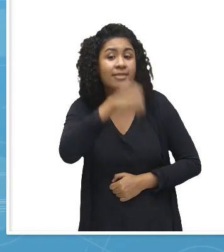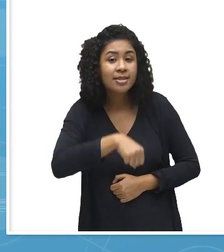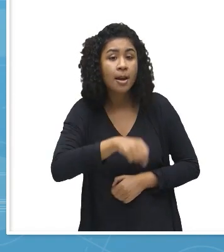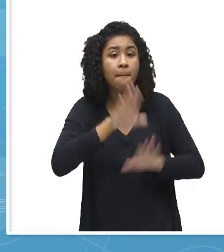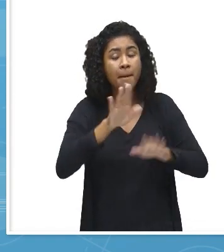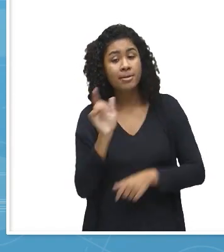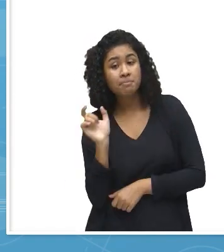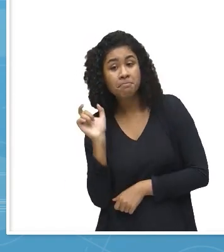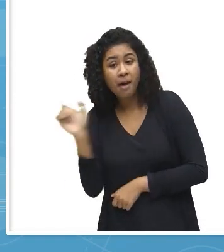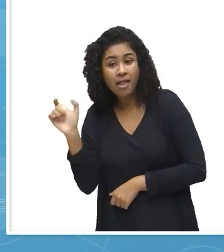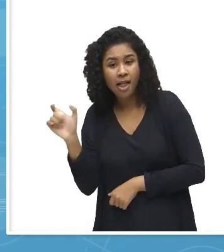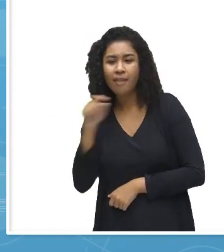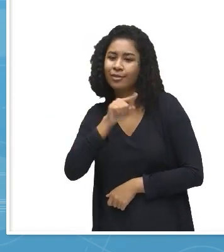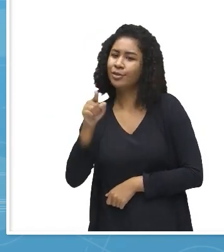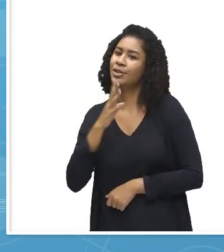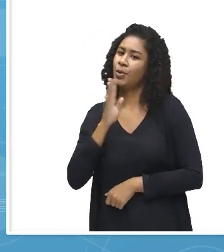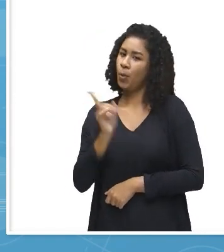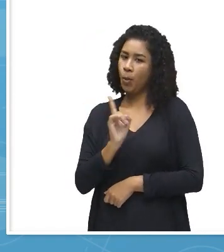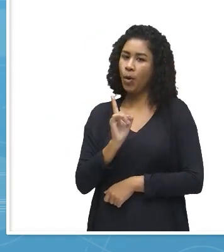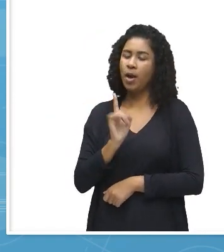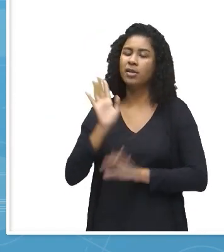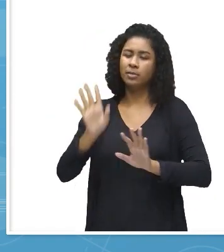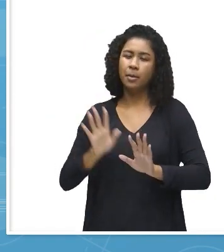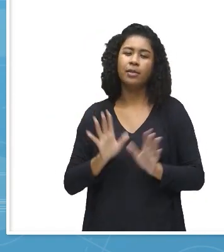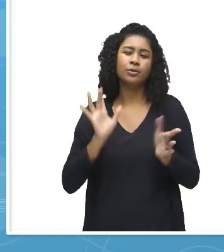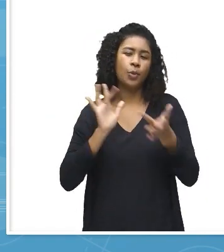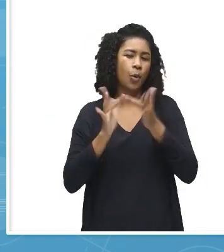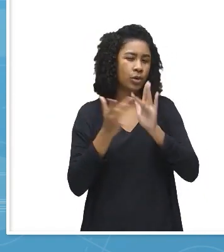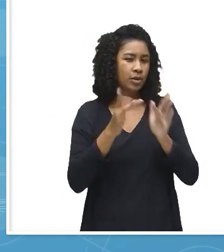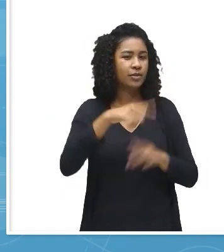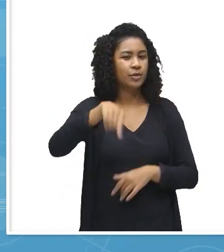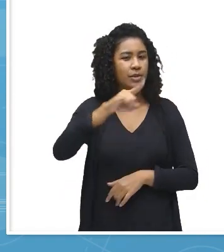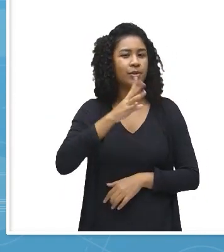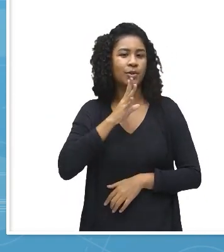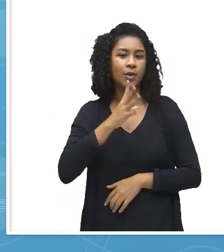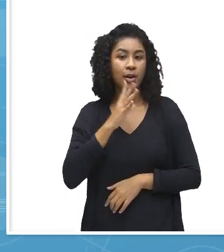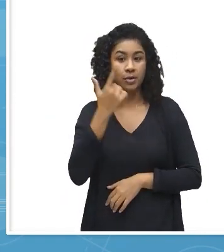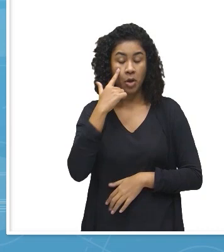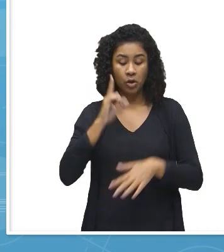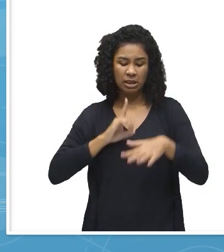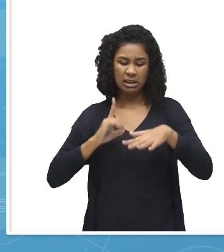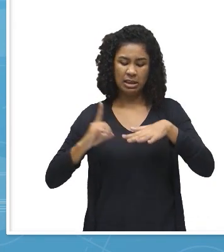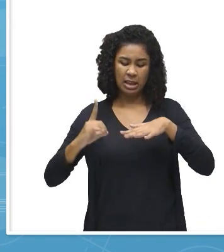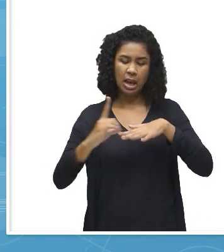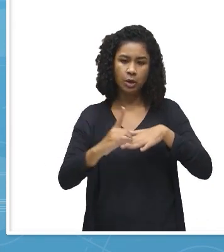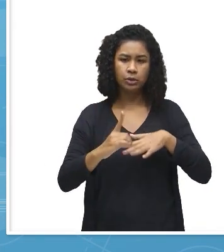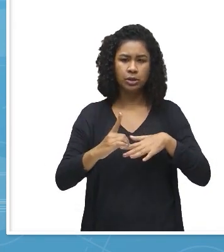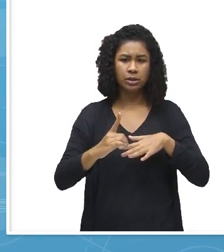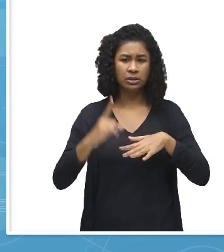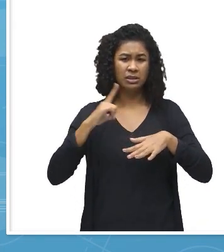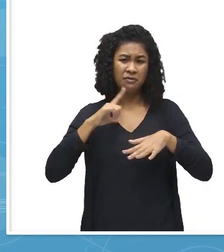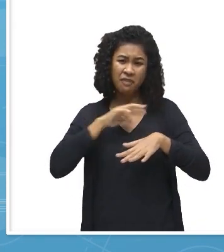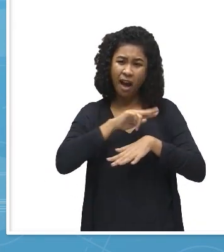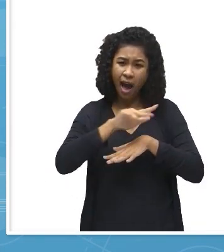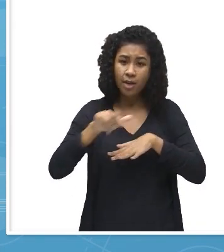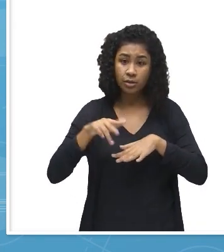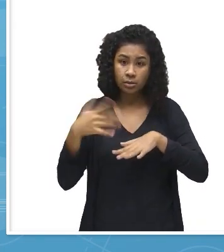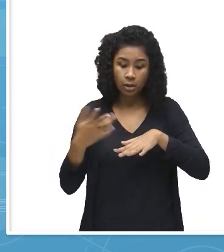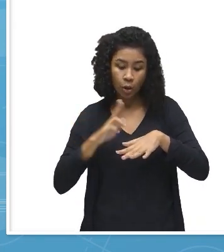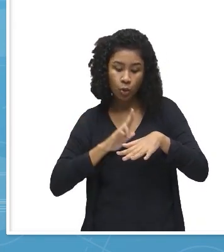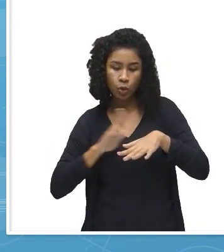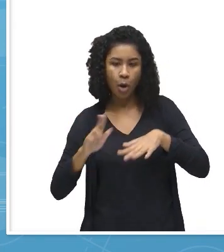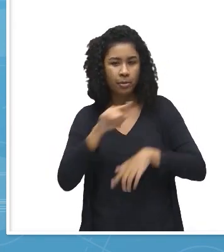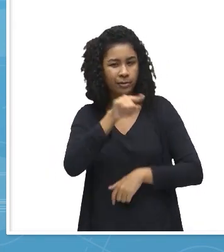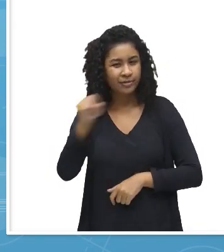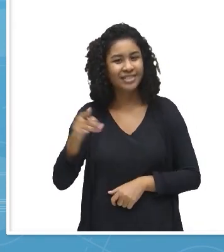tenho certeza que todos vocês conhecem pelo menos um dos deuses aí que formam essa mitologia nórdica. Eu trouxe